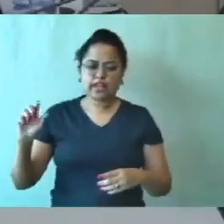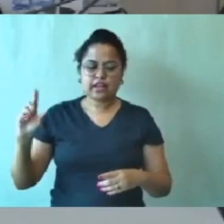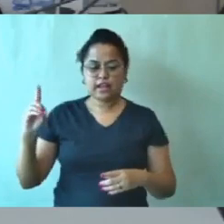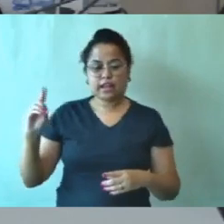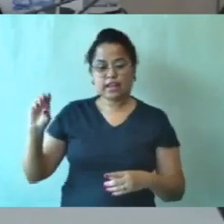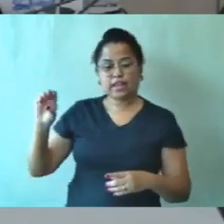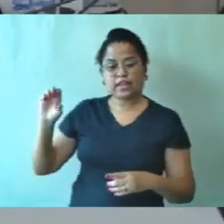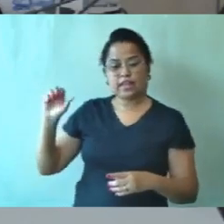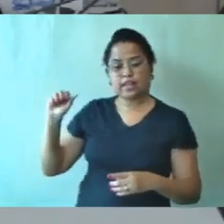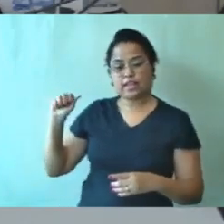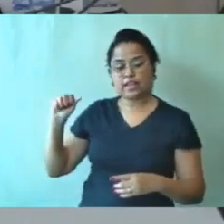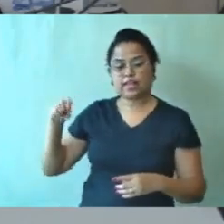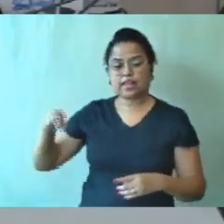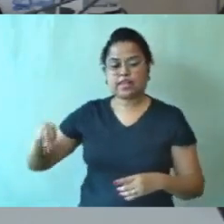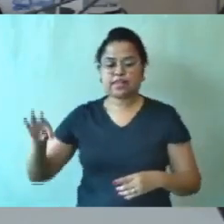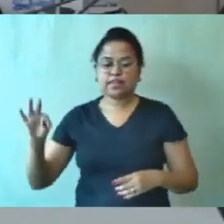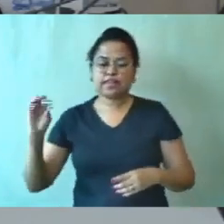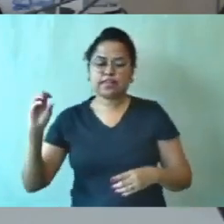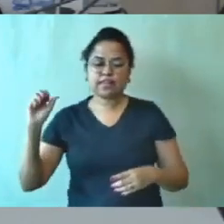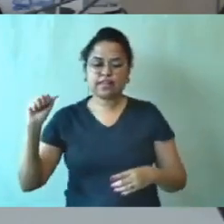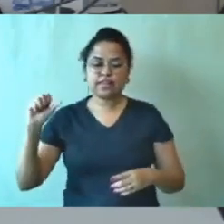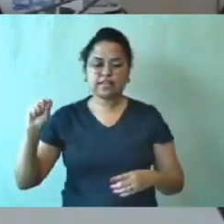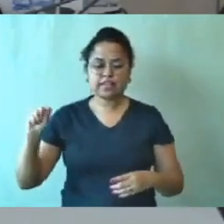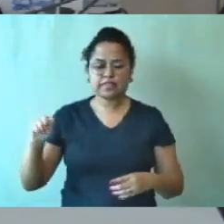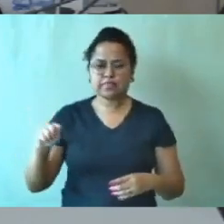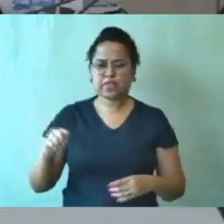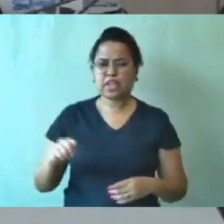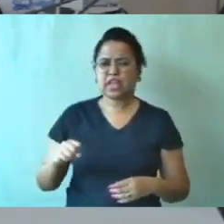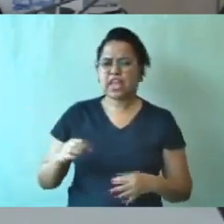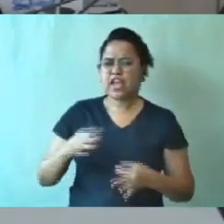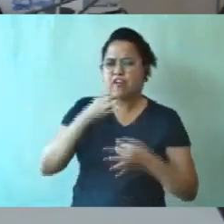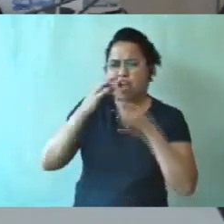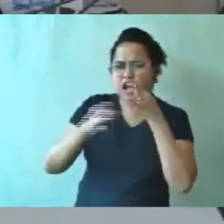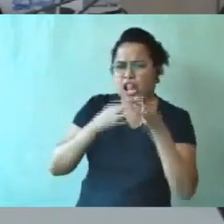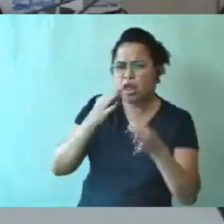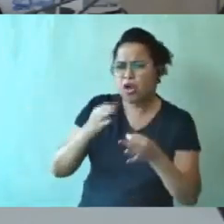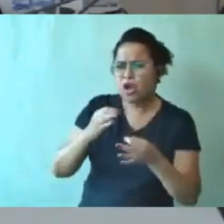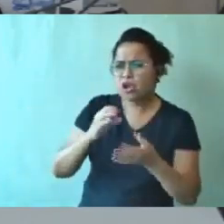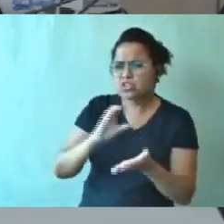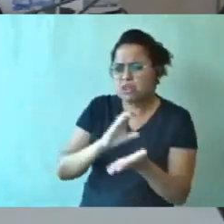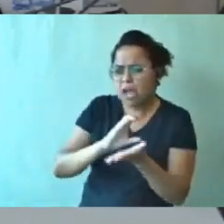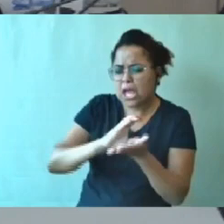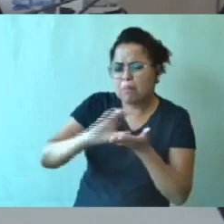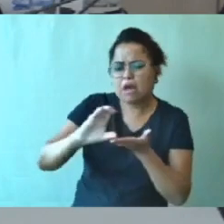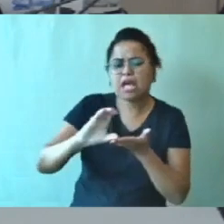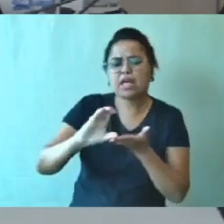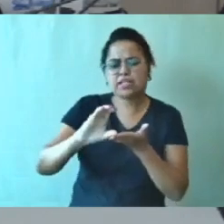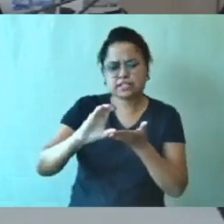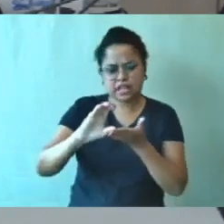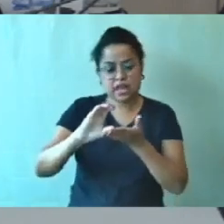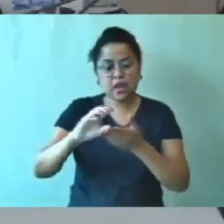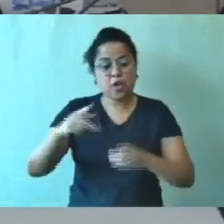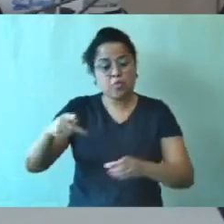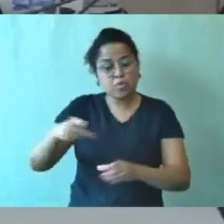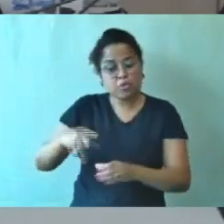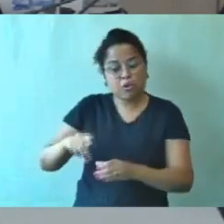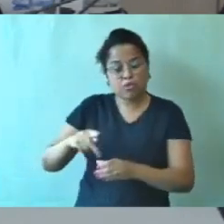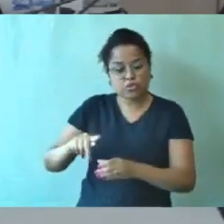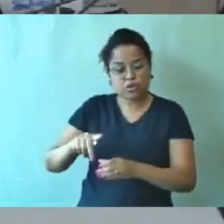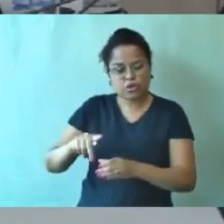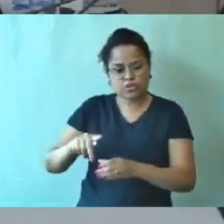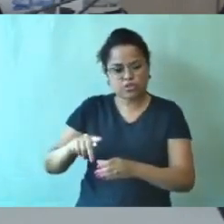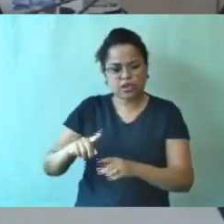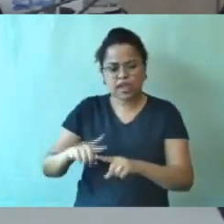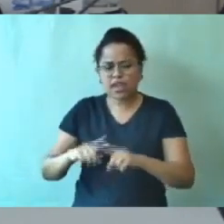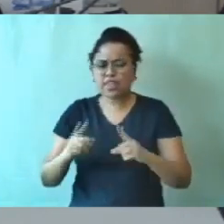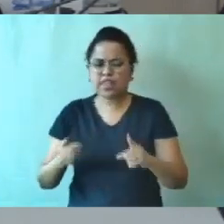passa os valores para o consórcio, tá certo? E não diretamente para as empresas. Então, ele afirma que os